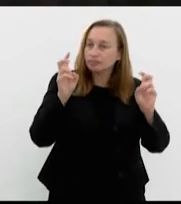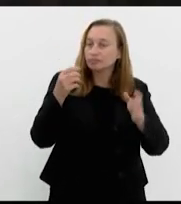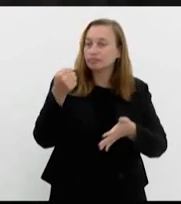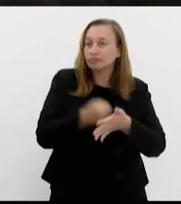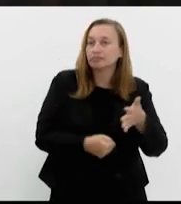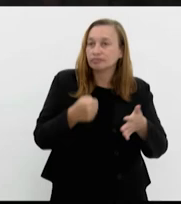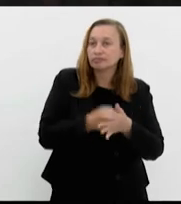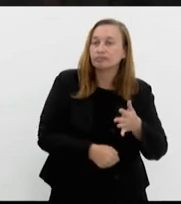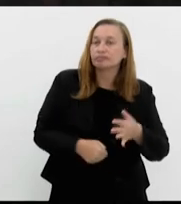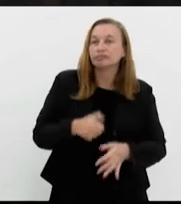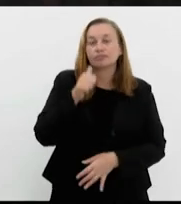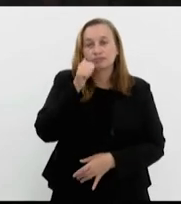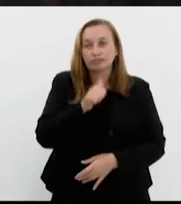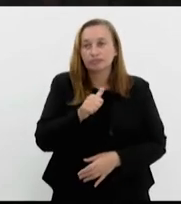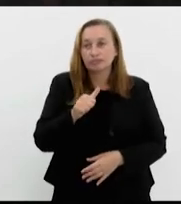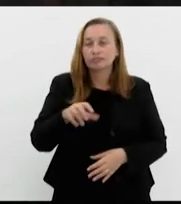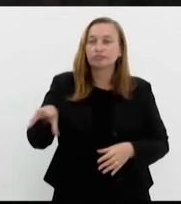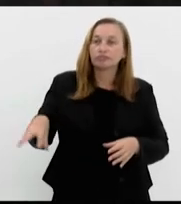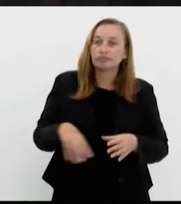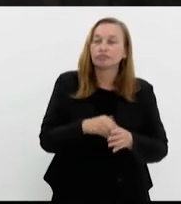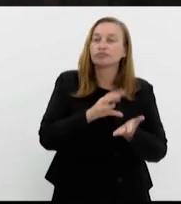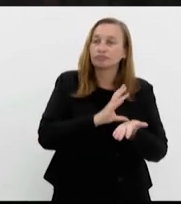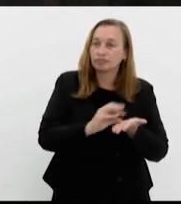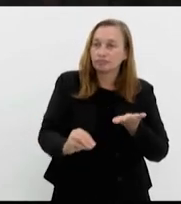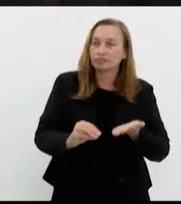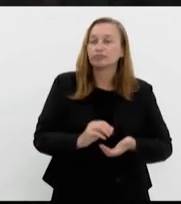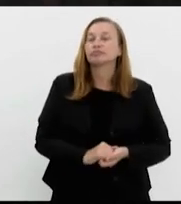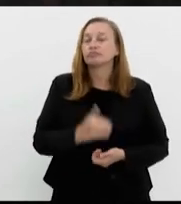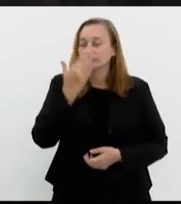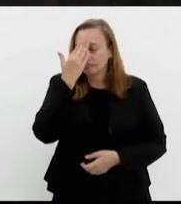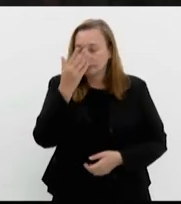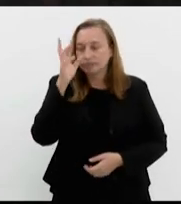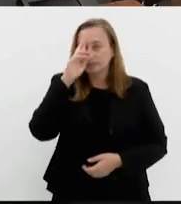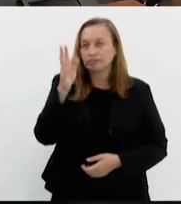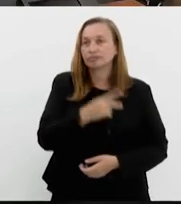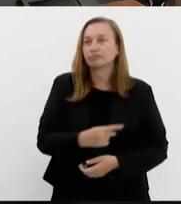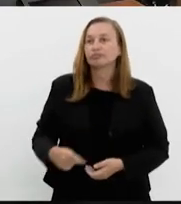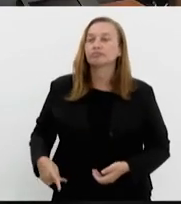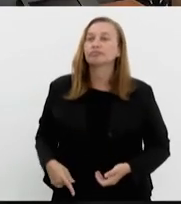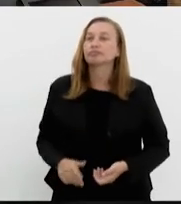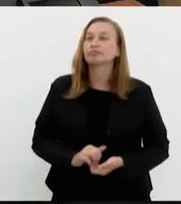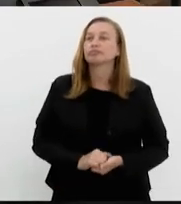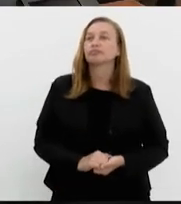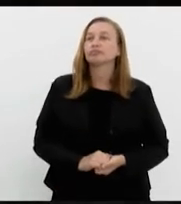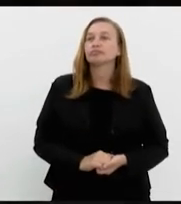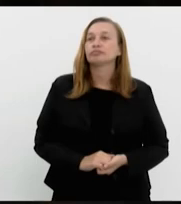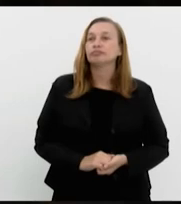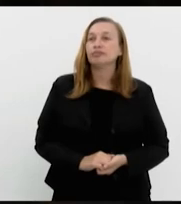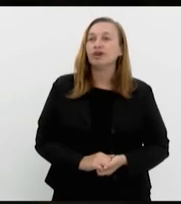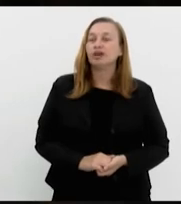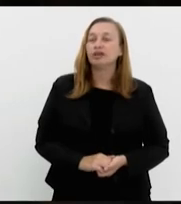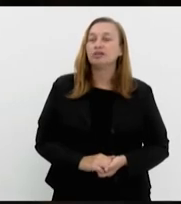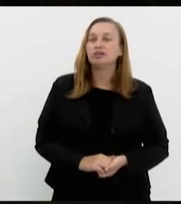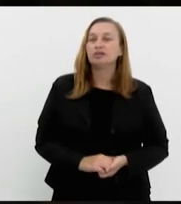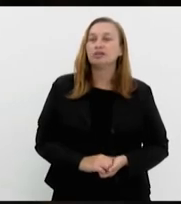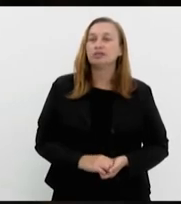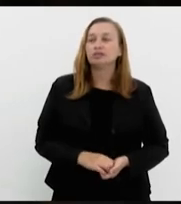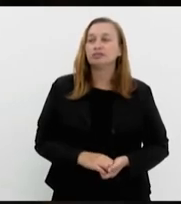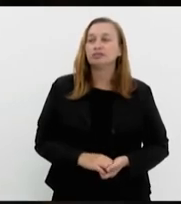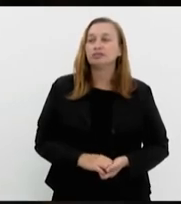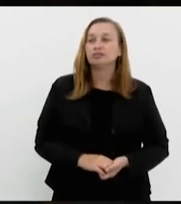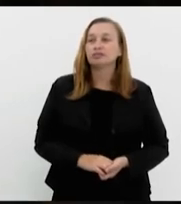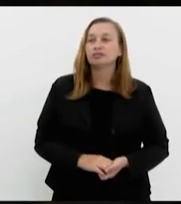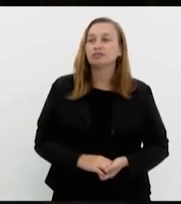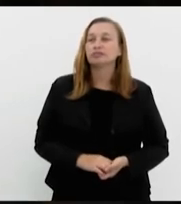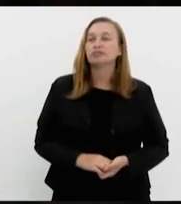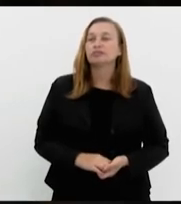mulher serem trazidos à pauta. Muito obrigado, senhora presidente. Obrigado, deputado. Próxima